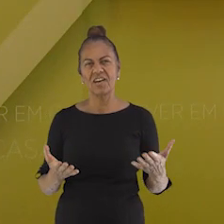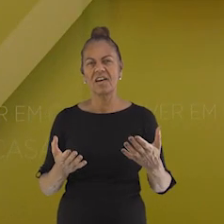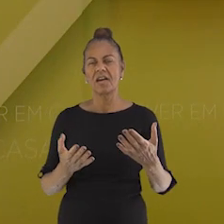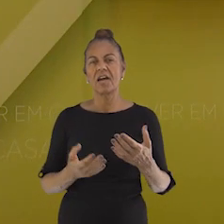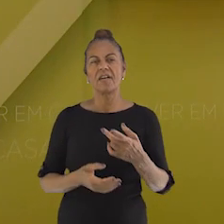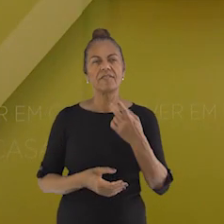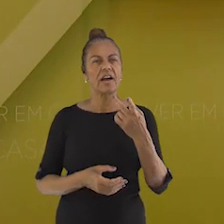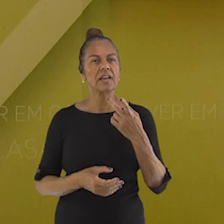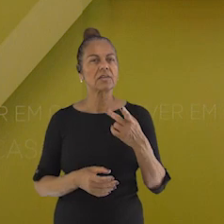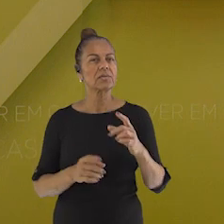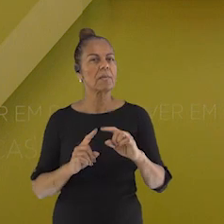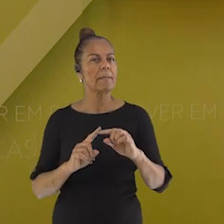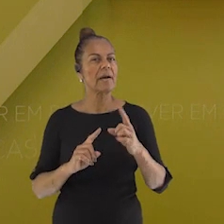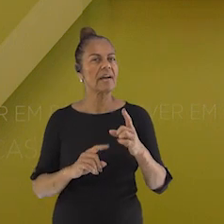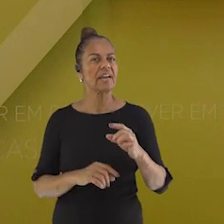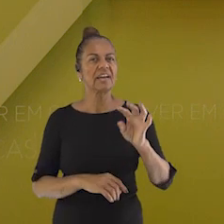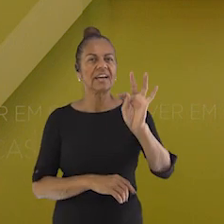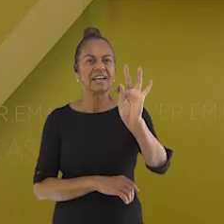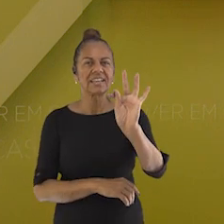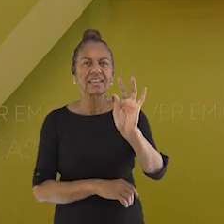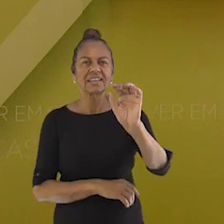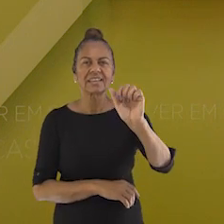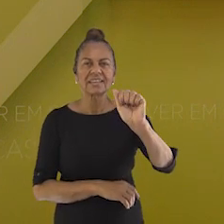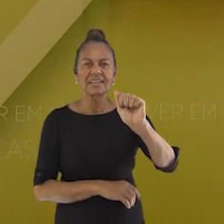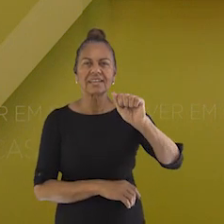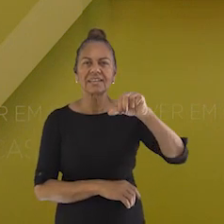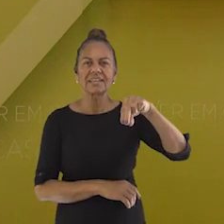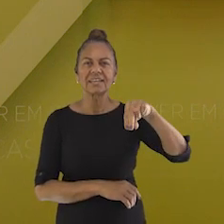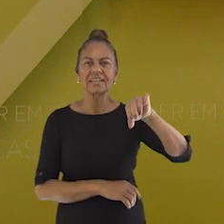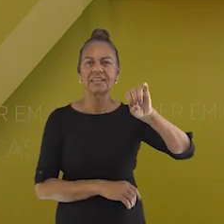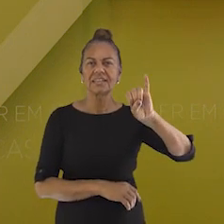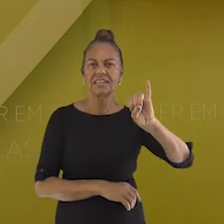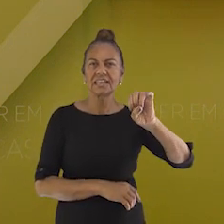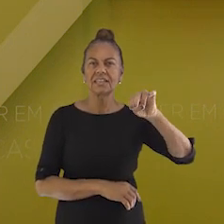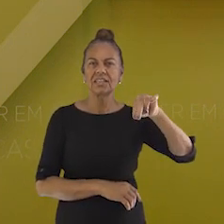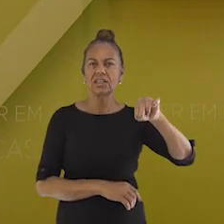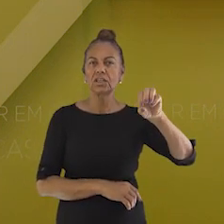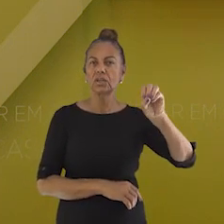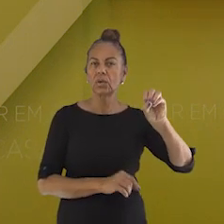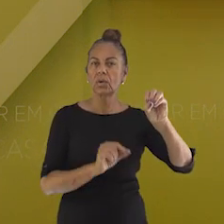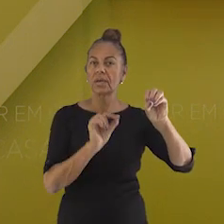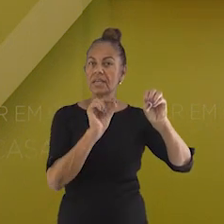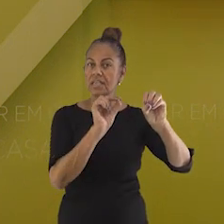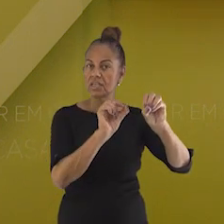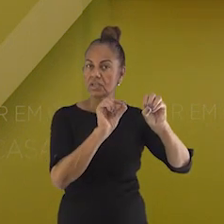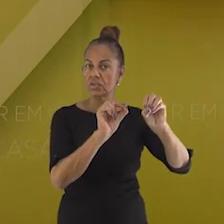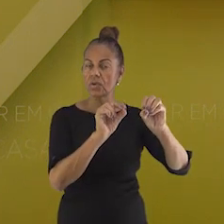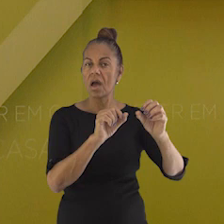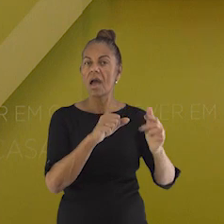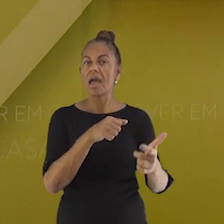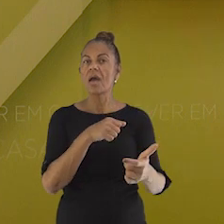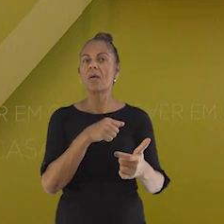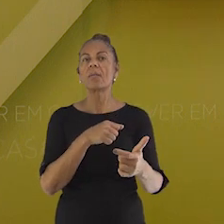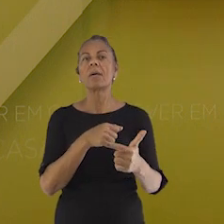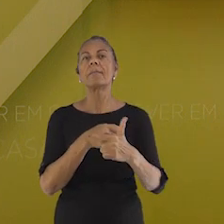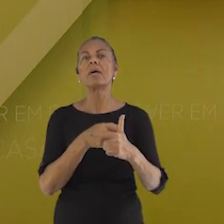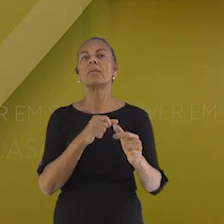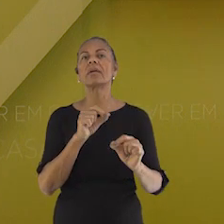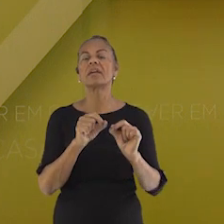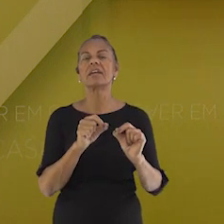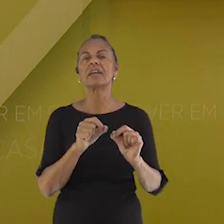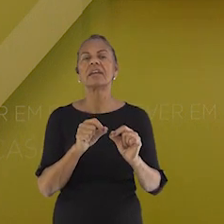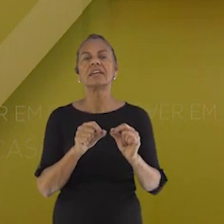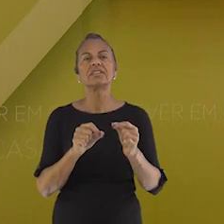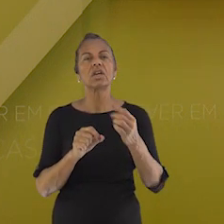pouquinho mais sobre o tanino, na produção da panela de barro, ele tem a função de pintar e impermeabilizar